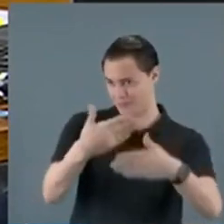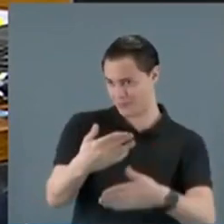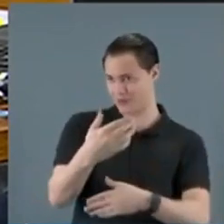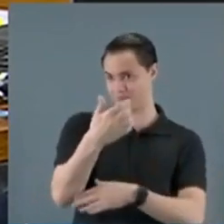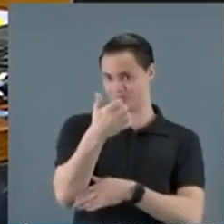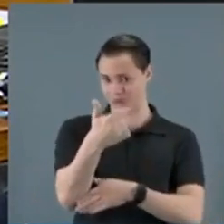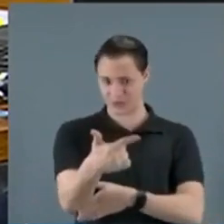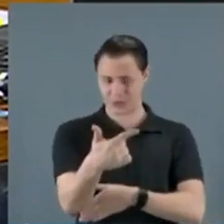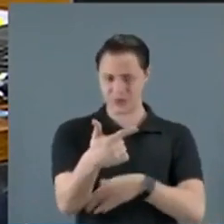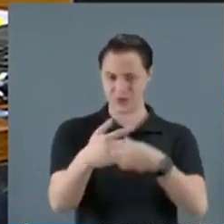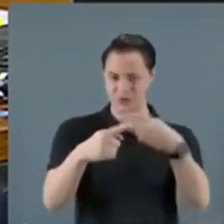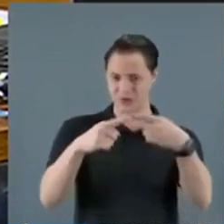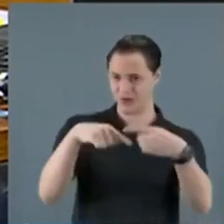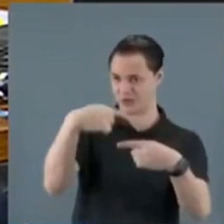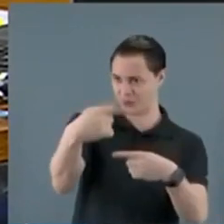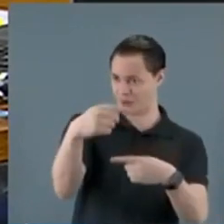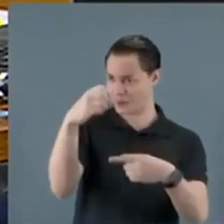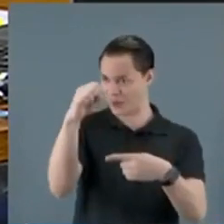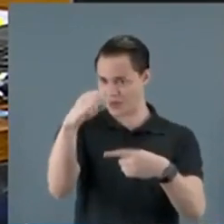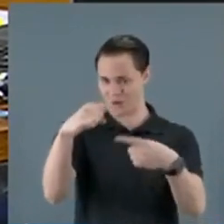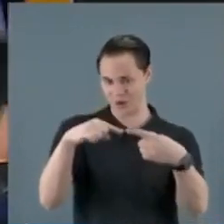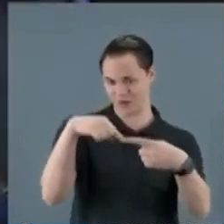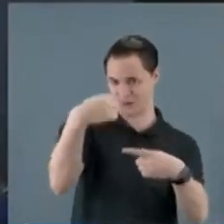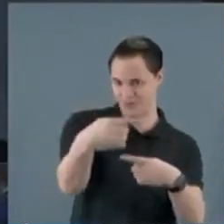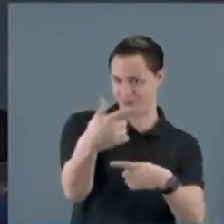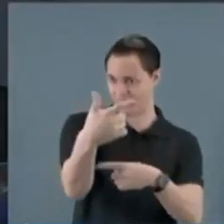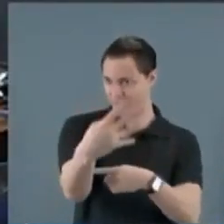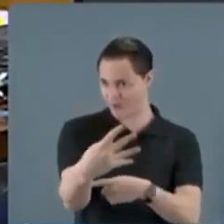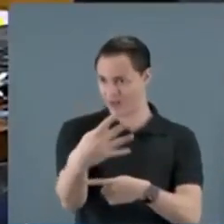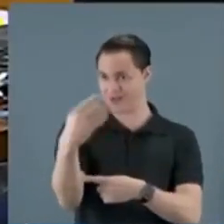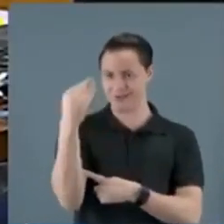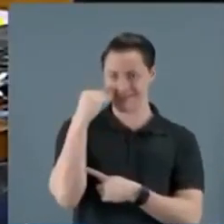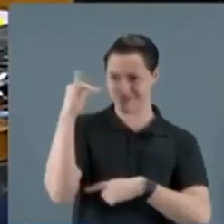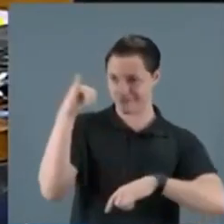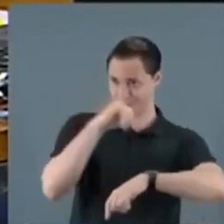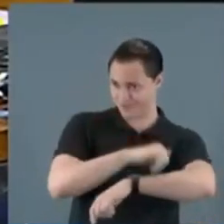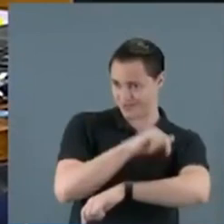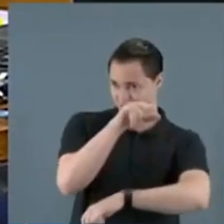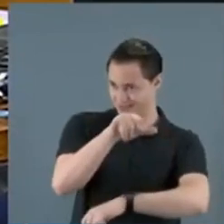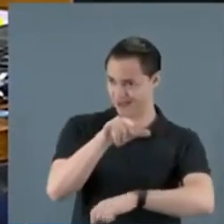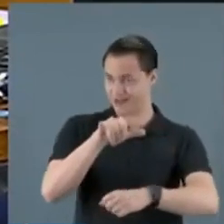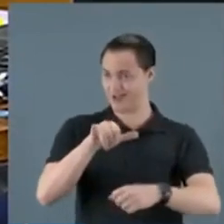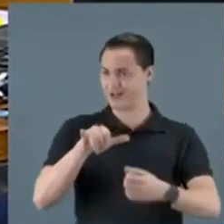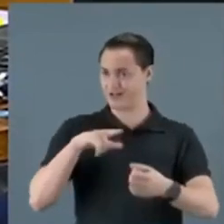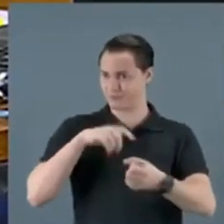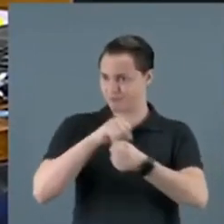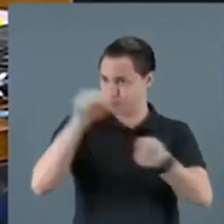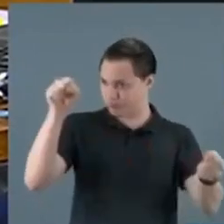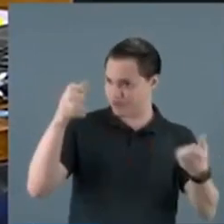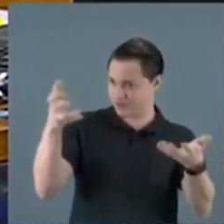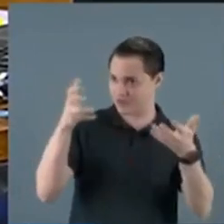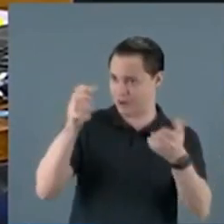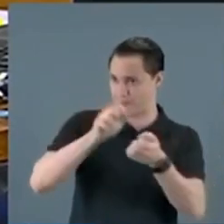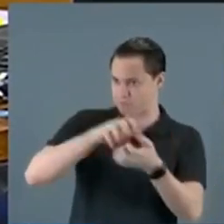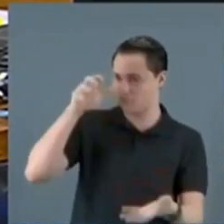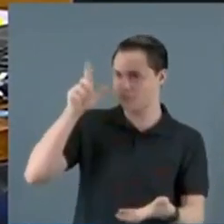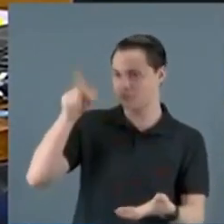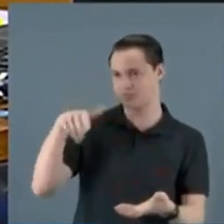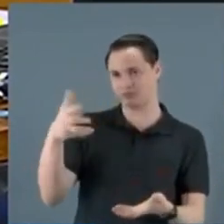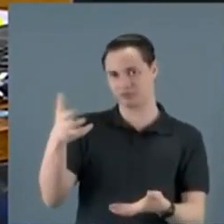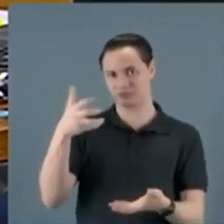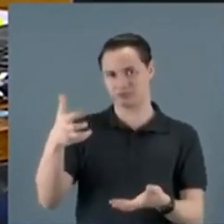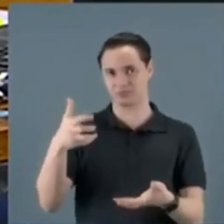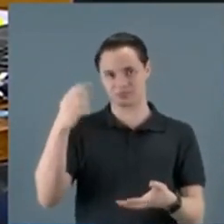12, veio dia 8, veio o atentado no dia 24, que queria estourar um caminhão